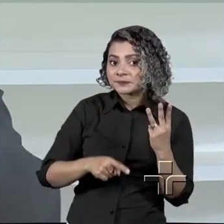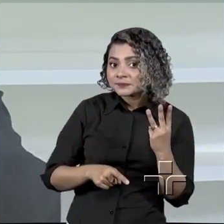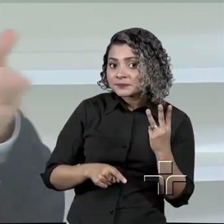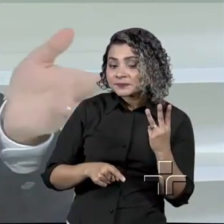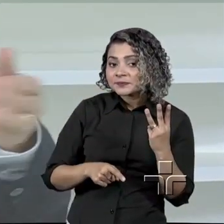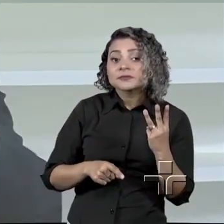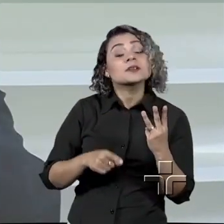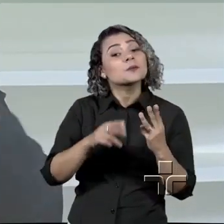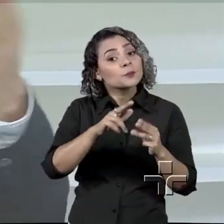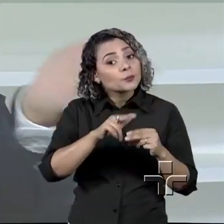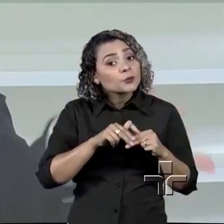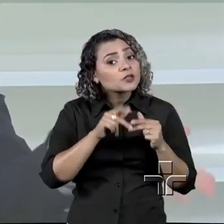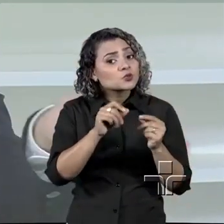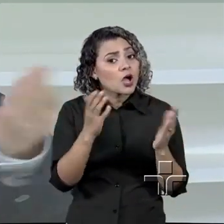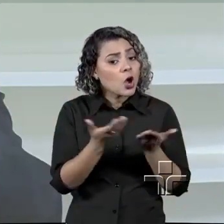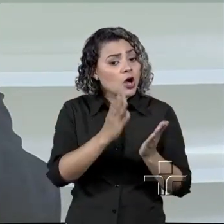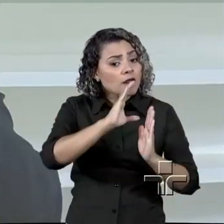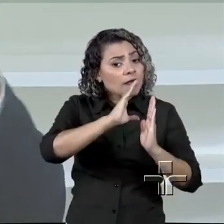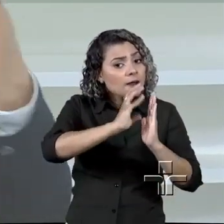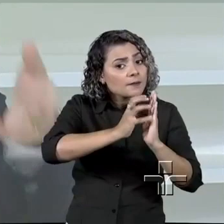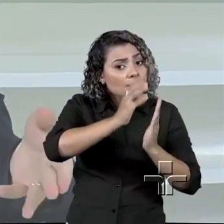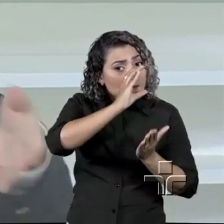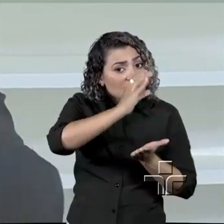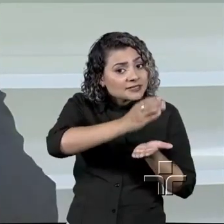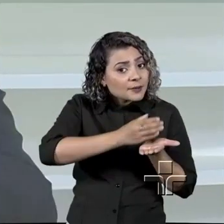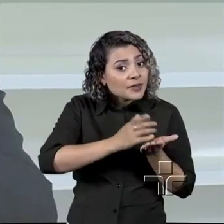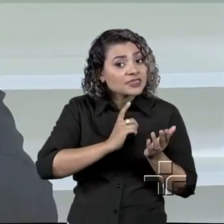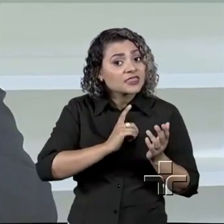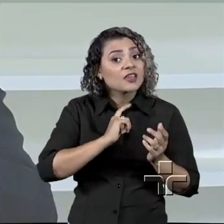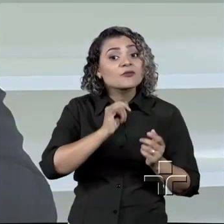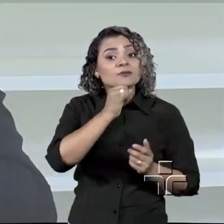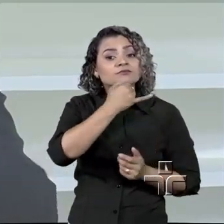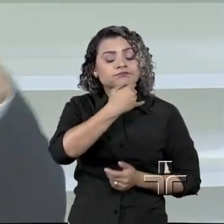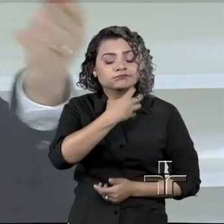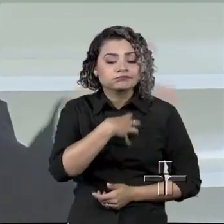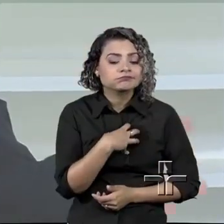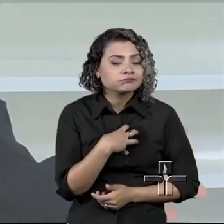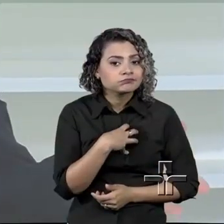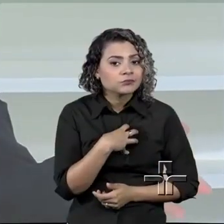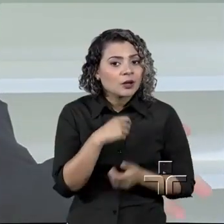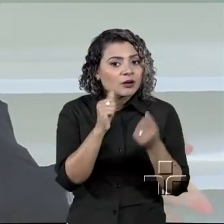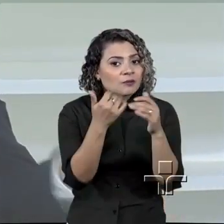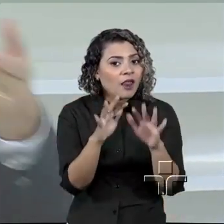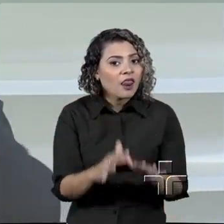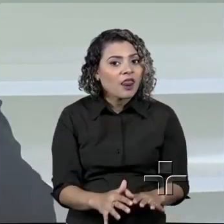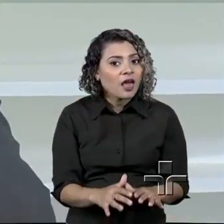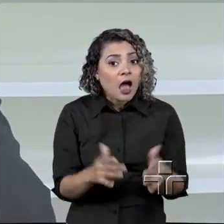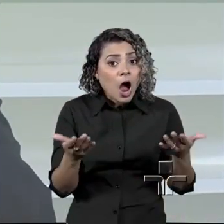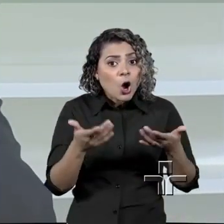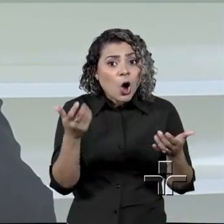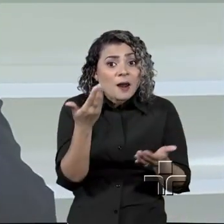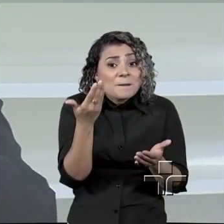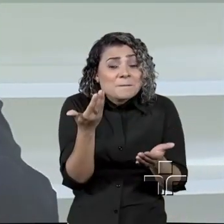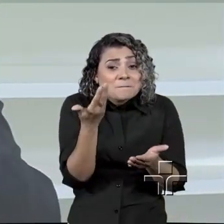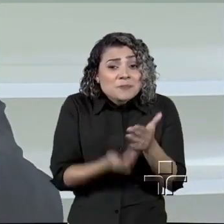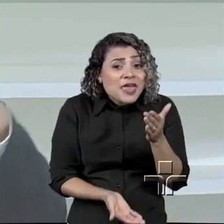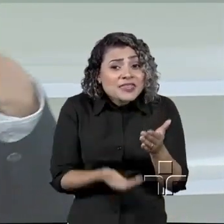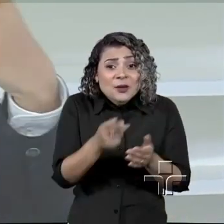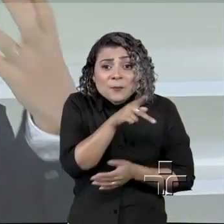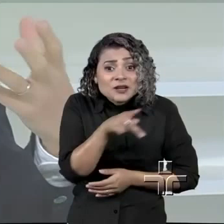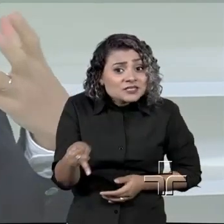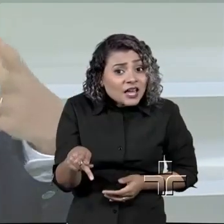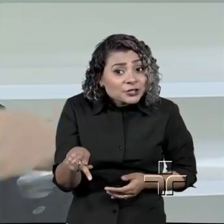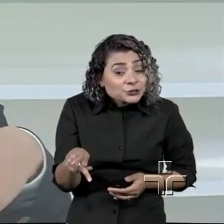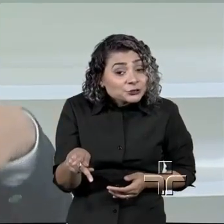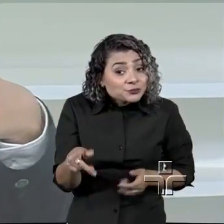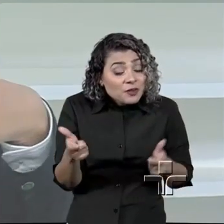o PSDB teve um desempenho muito decepcionante, bancada menor, perdeu a eleição presidencial.